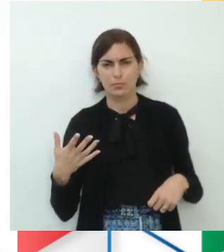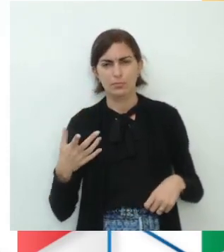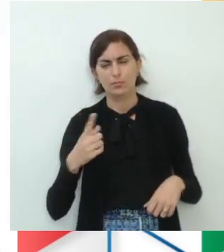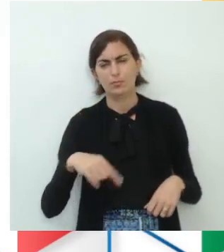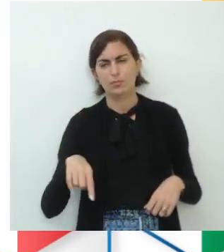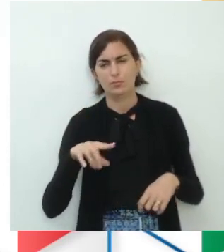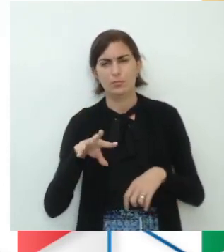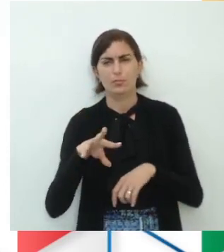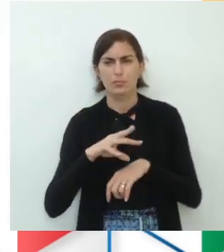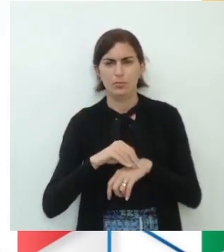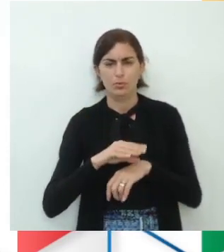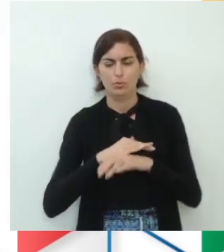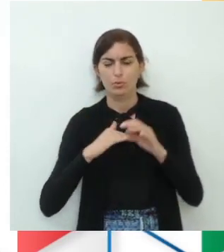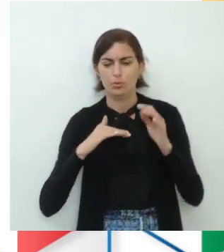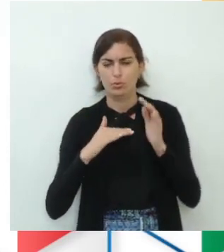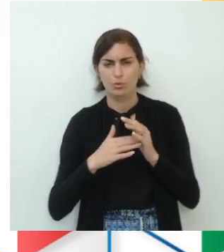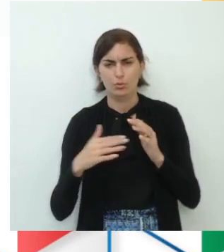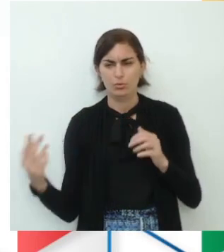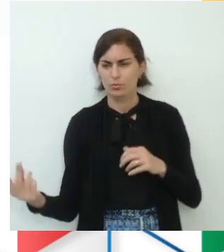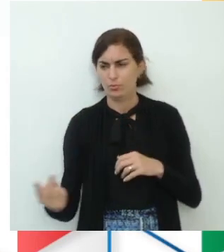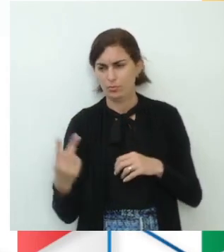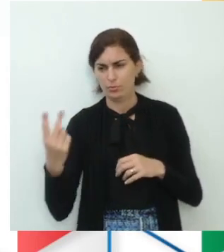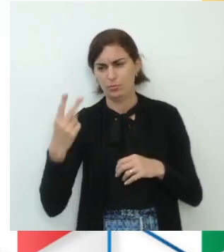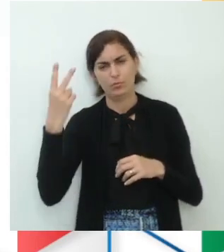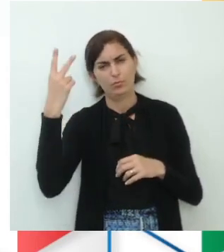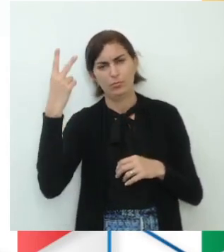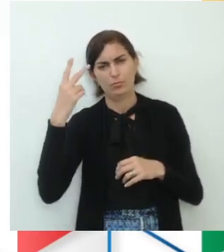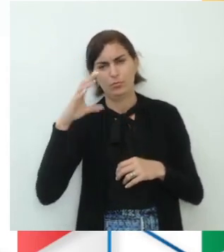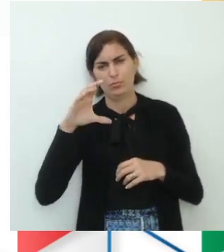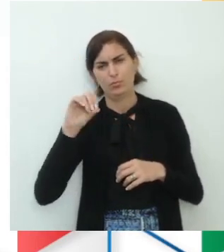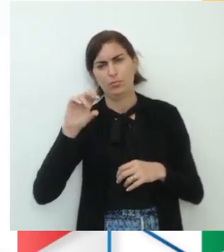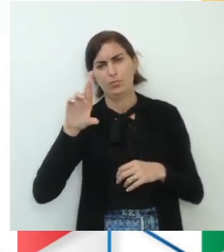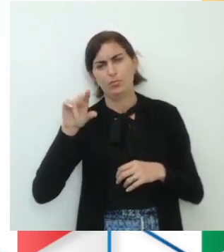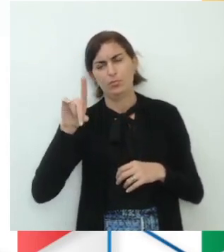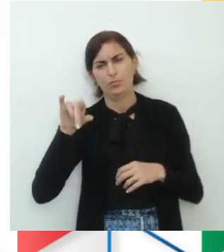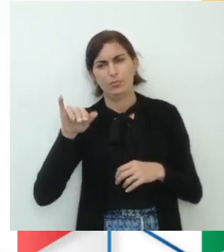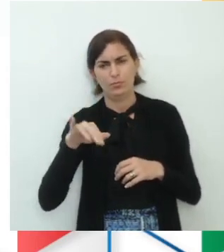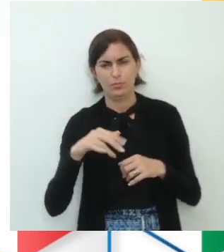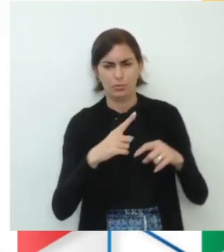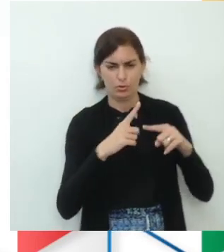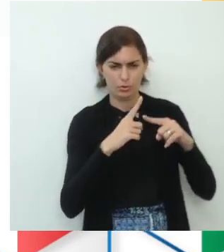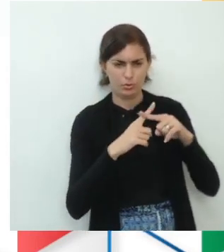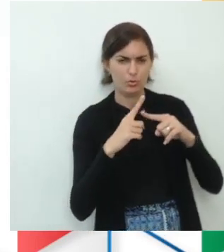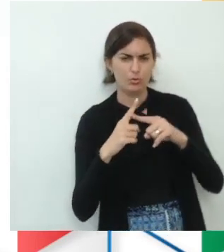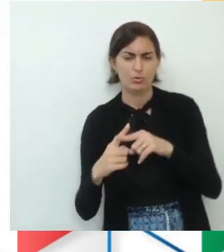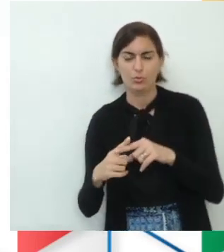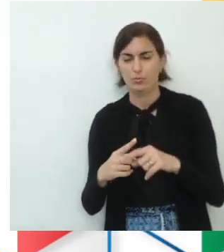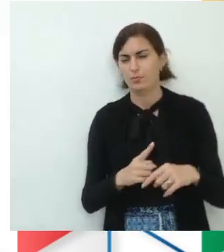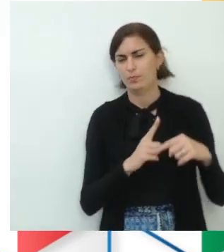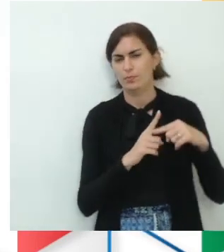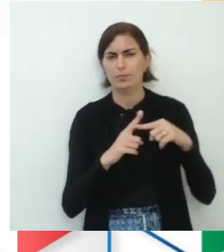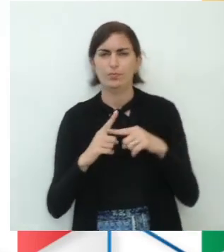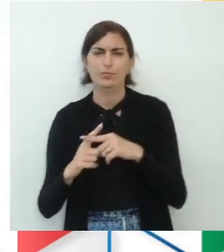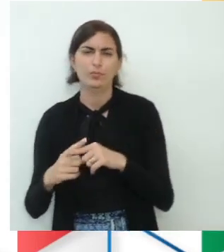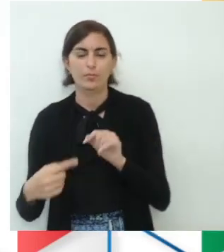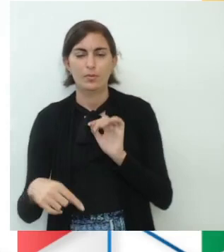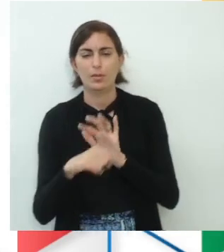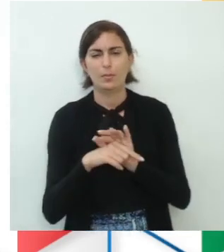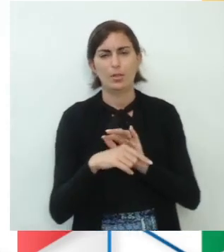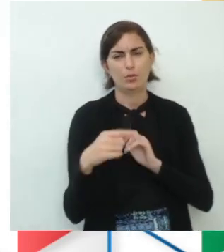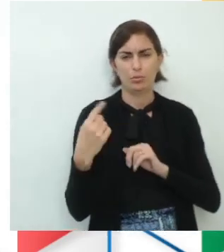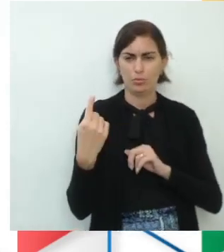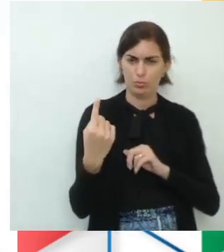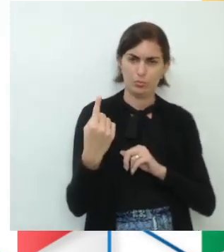Eu peguei todos os valores das coordenadas de x e multipliquei por menos